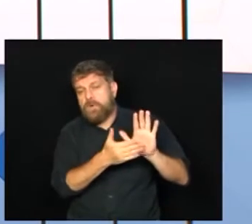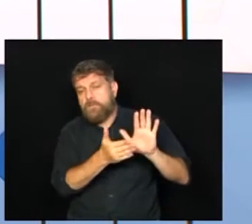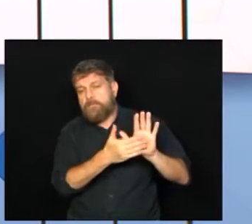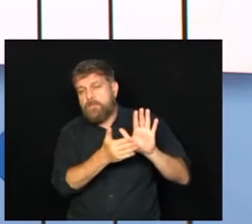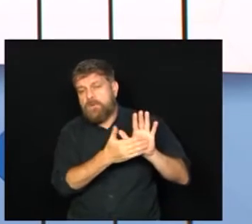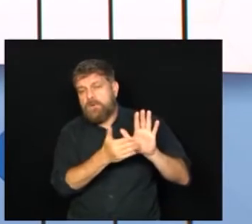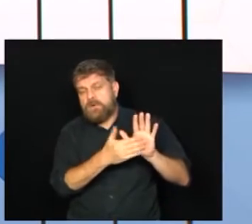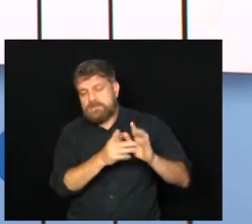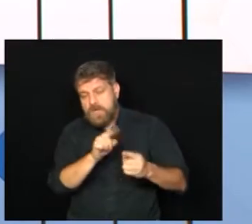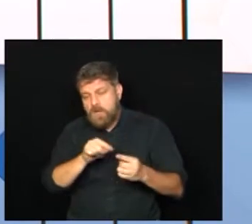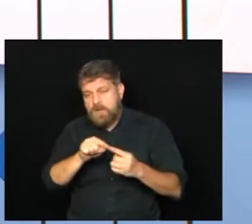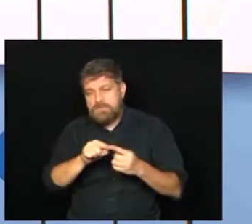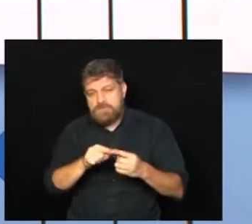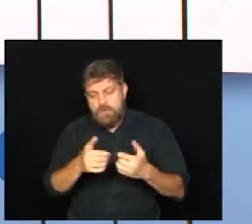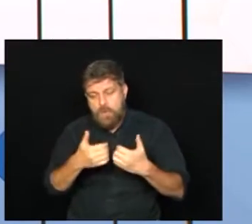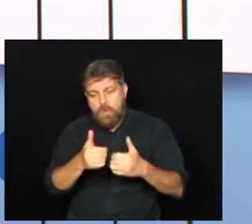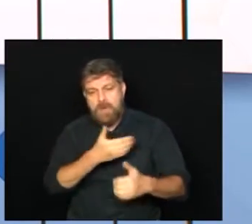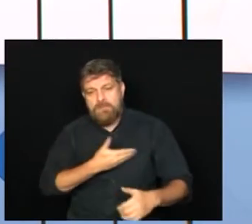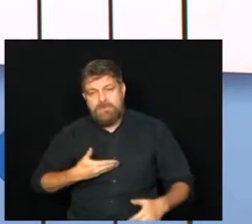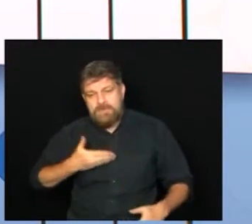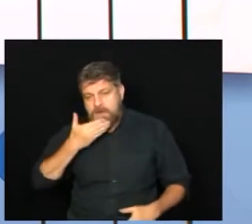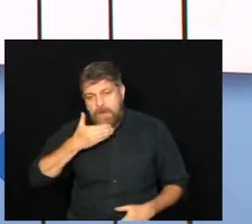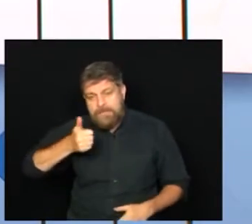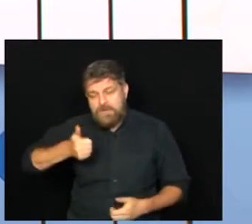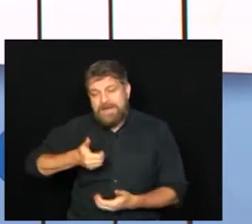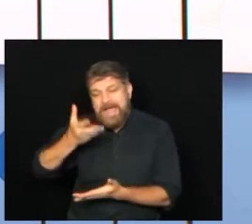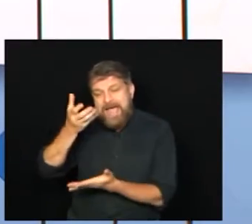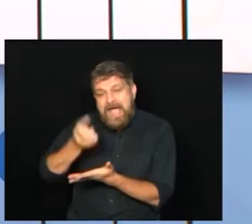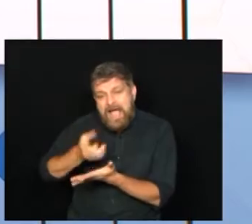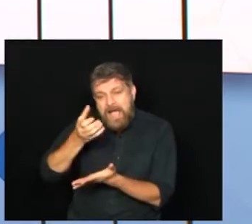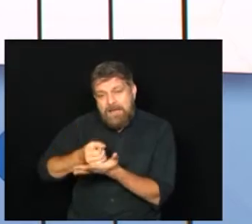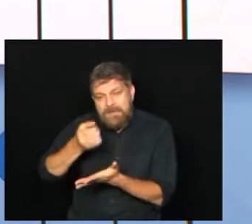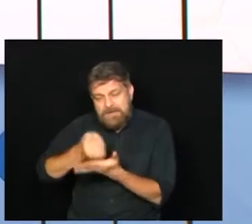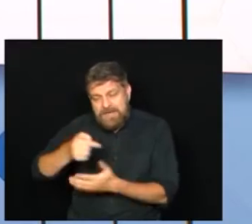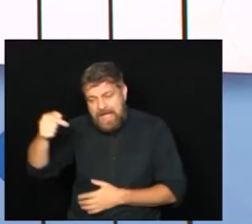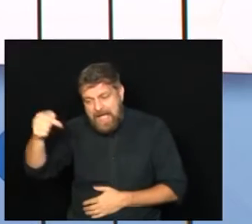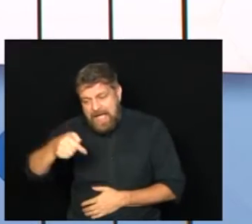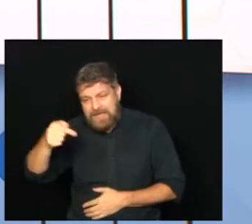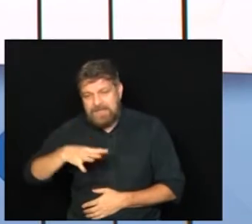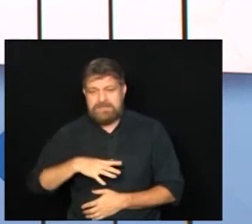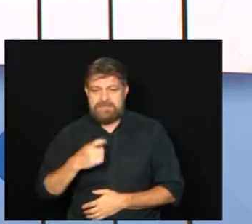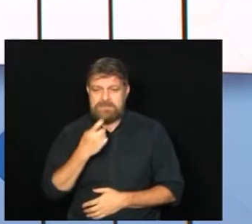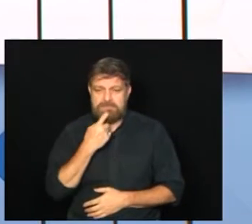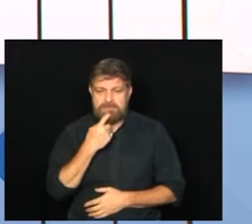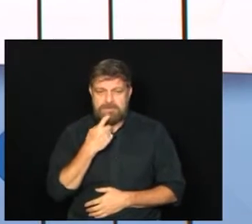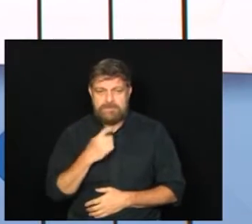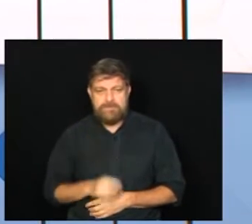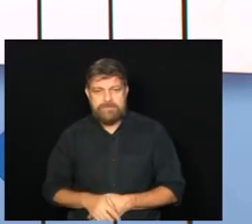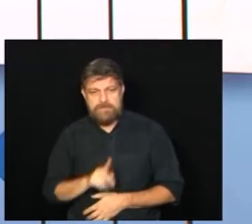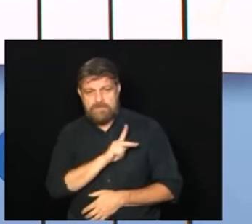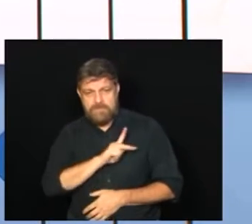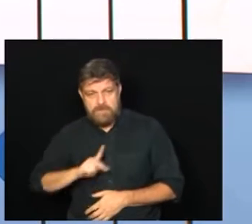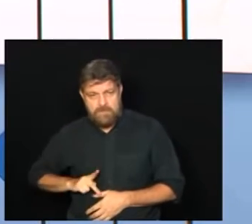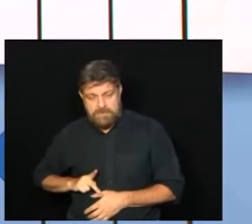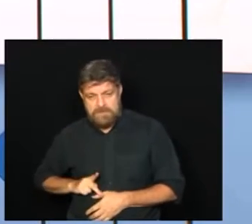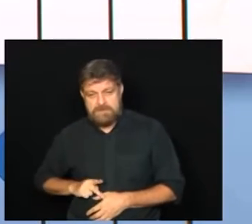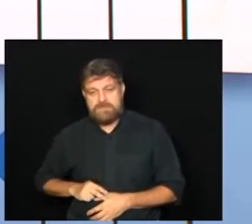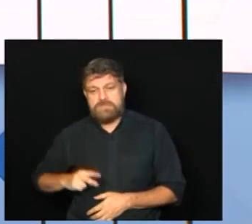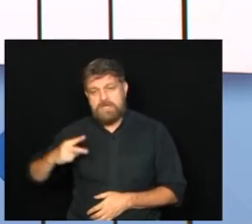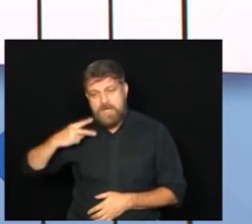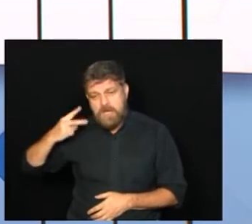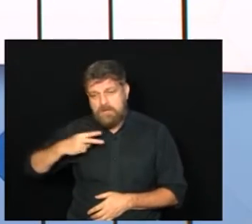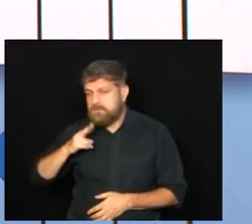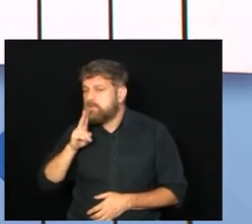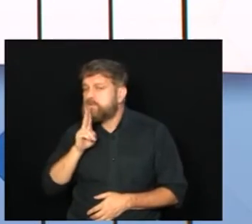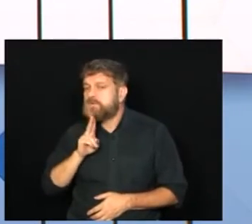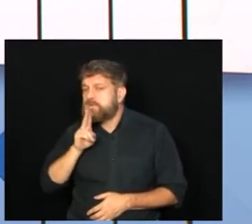para melhorar os serviços dos aplicativos de transporte na cidade. E o presidente da nova comissão, o vereador